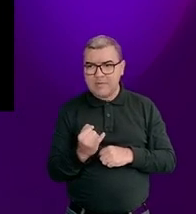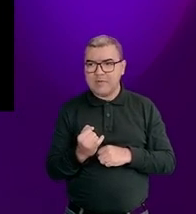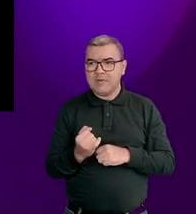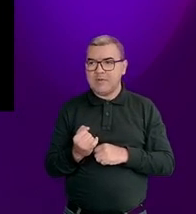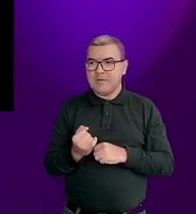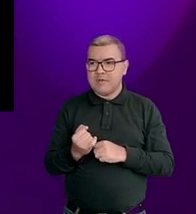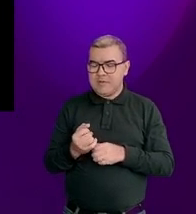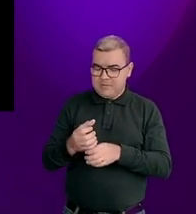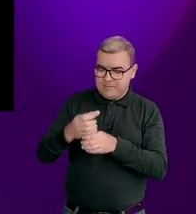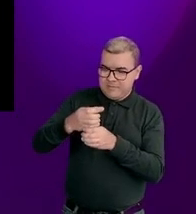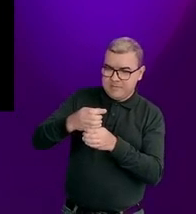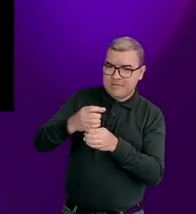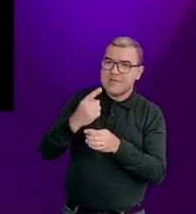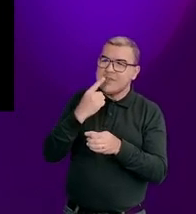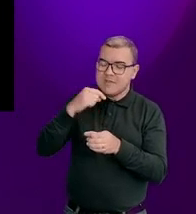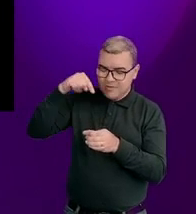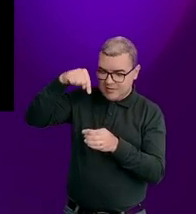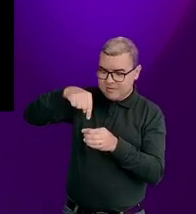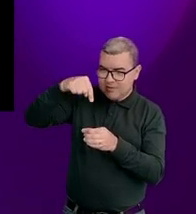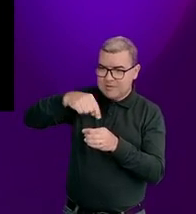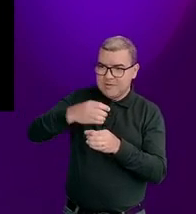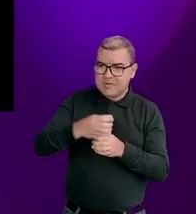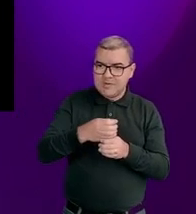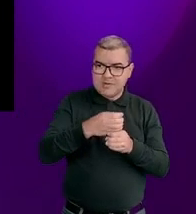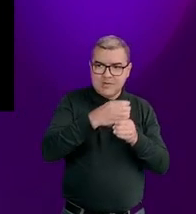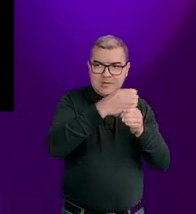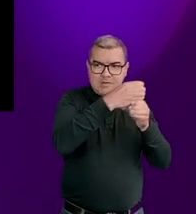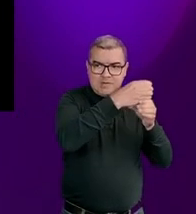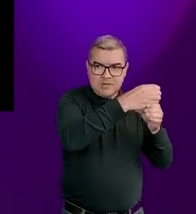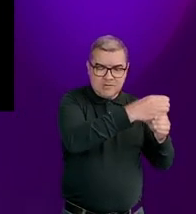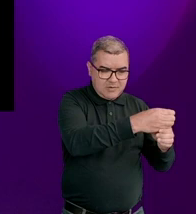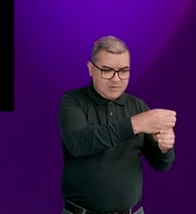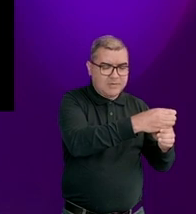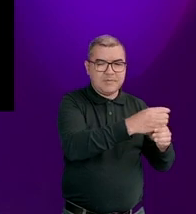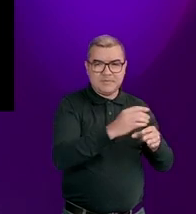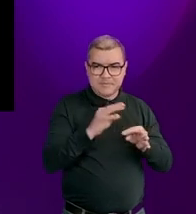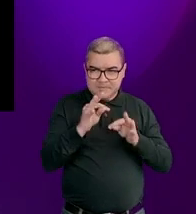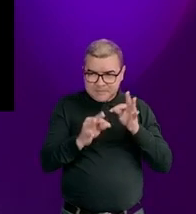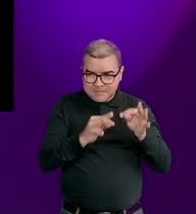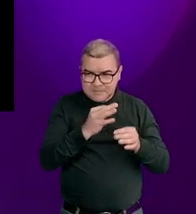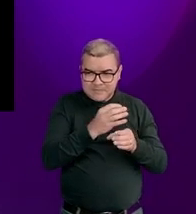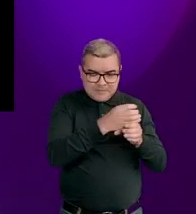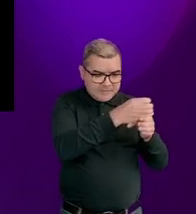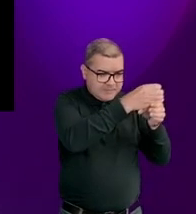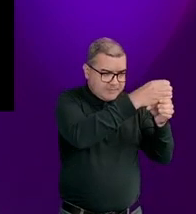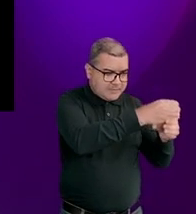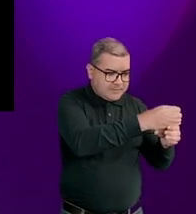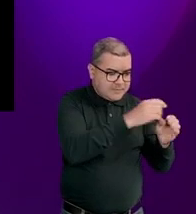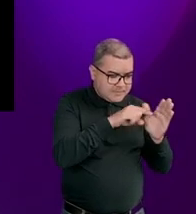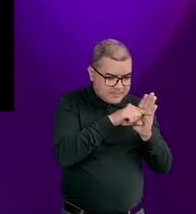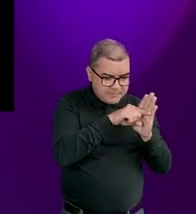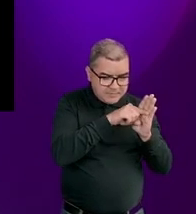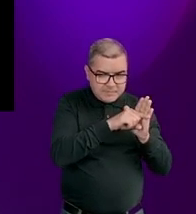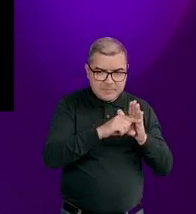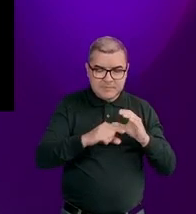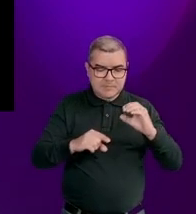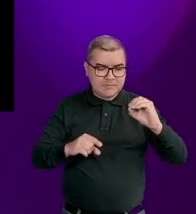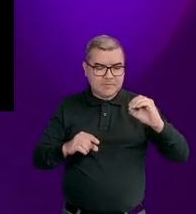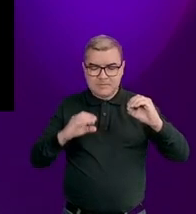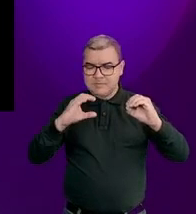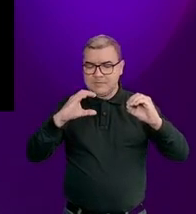Essa manufatura, então, esse material da leucoaférese vai para a manufatura, as células T são isoladas